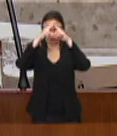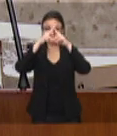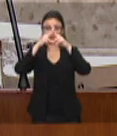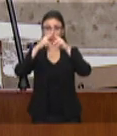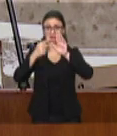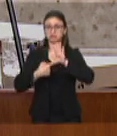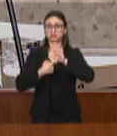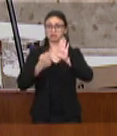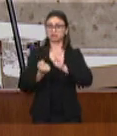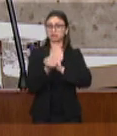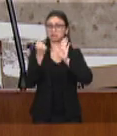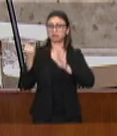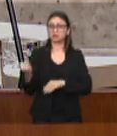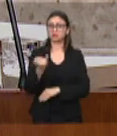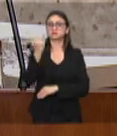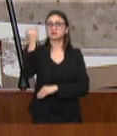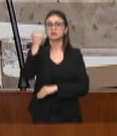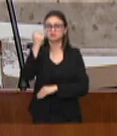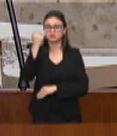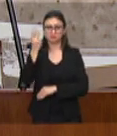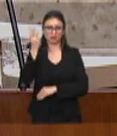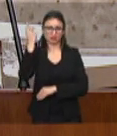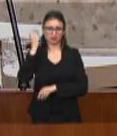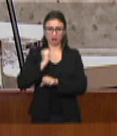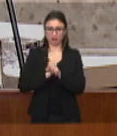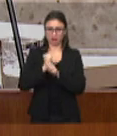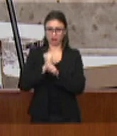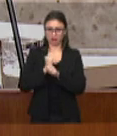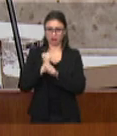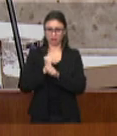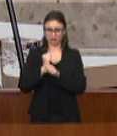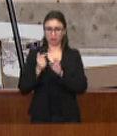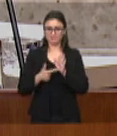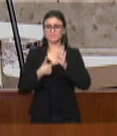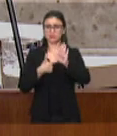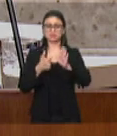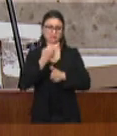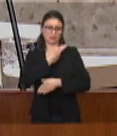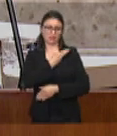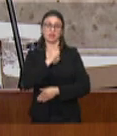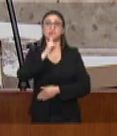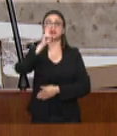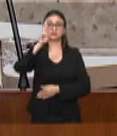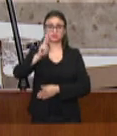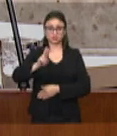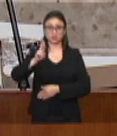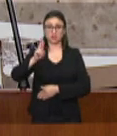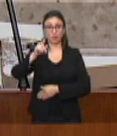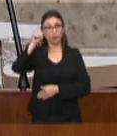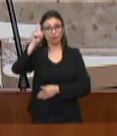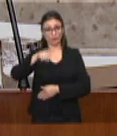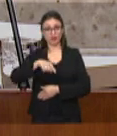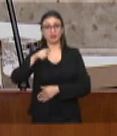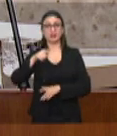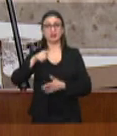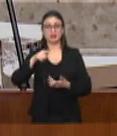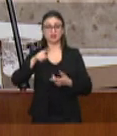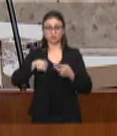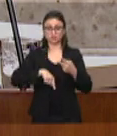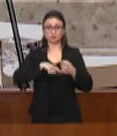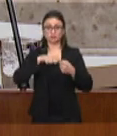signo de grande importância à época, enfatizam que a religião foi um dos aspectos